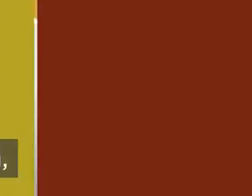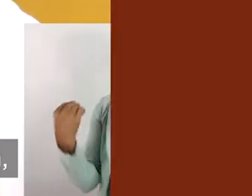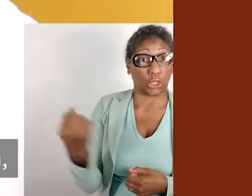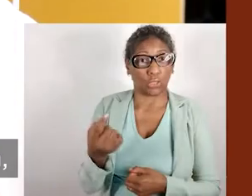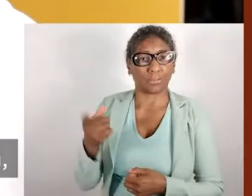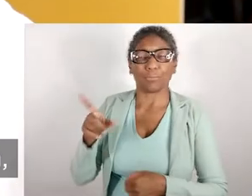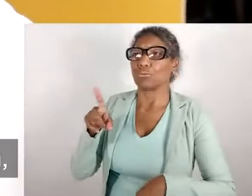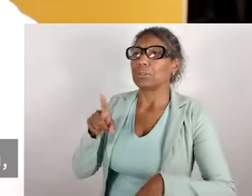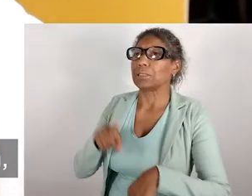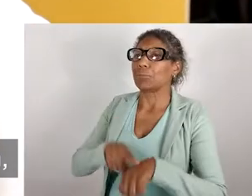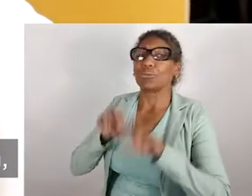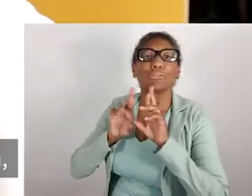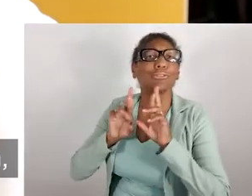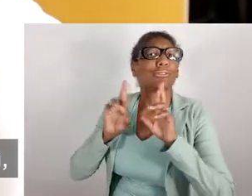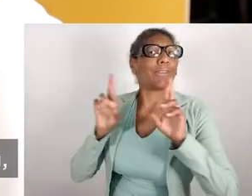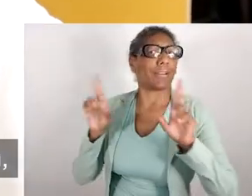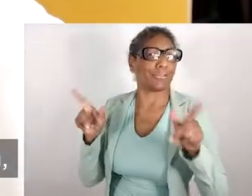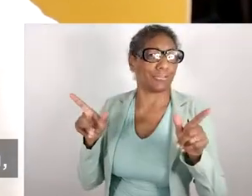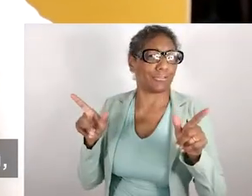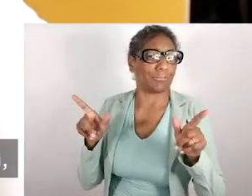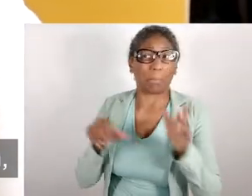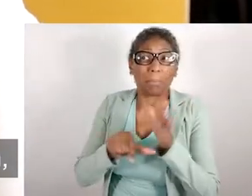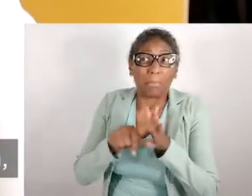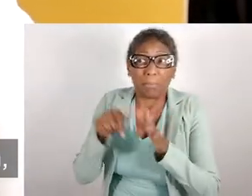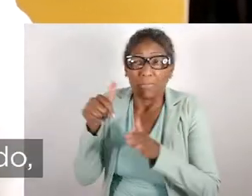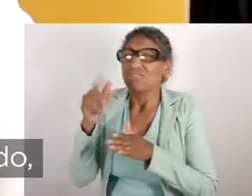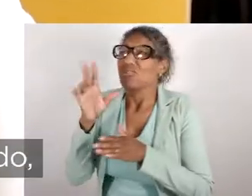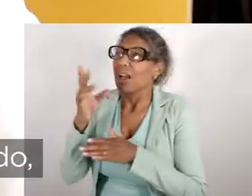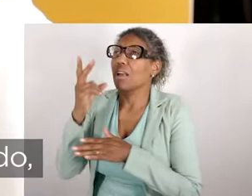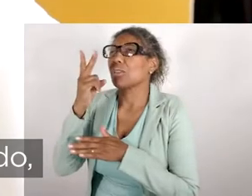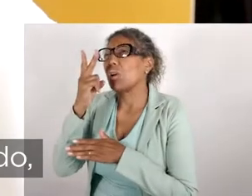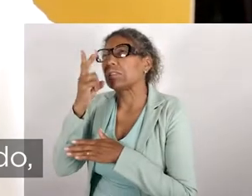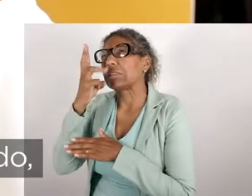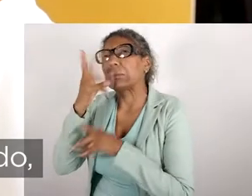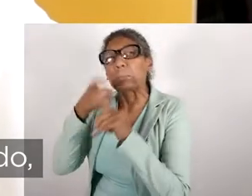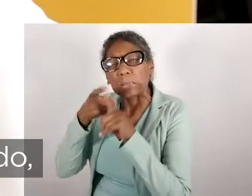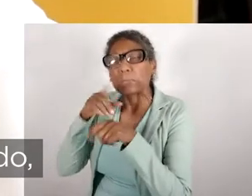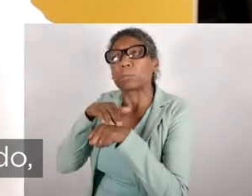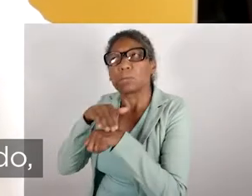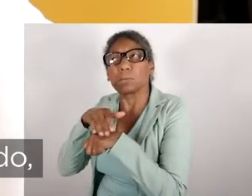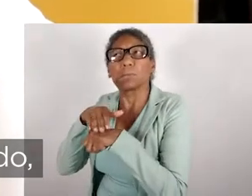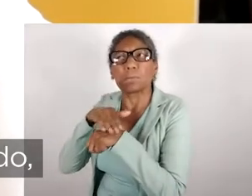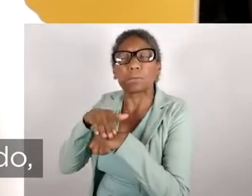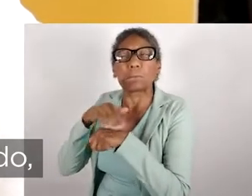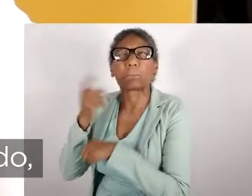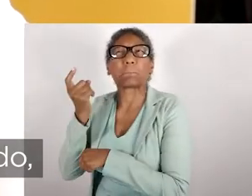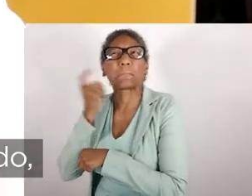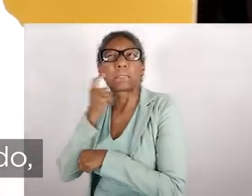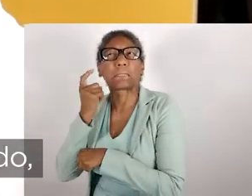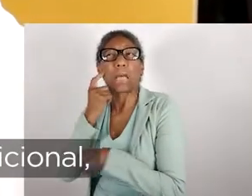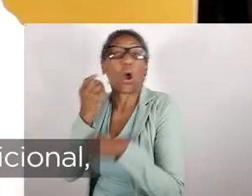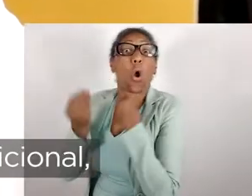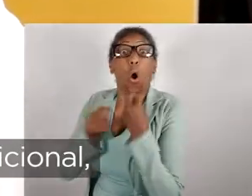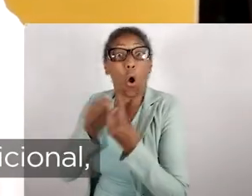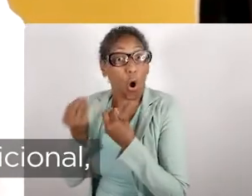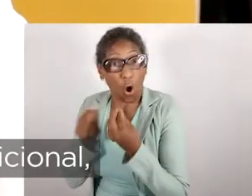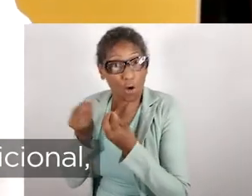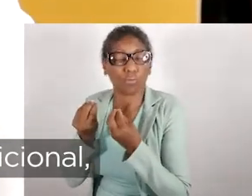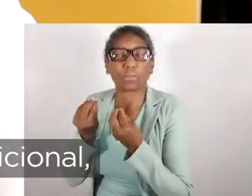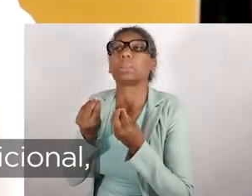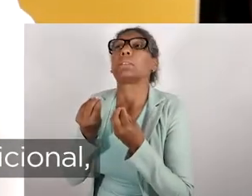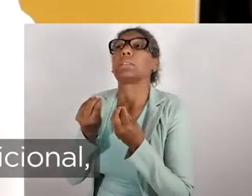E como nós estamos num tempo incomum, já há 2, 3 meses nós estamos falando,